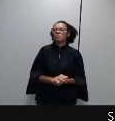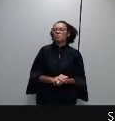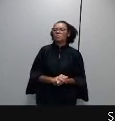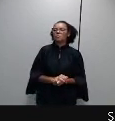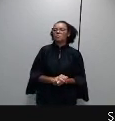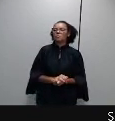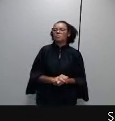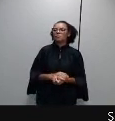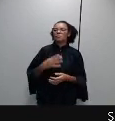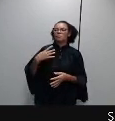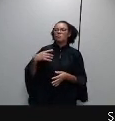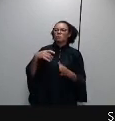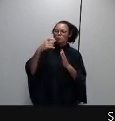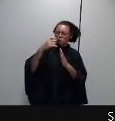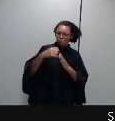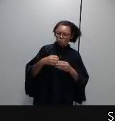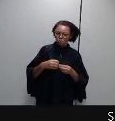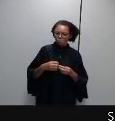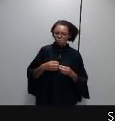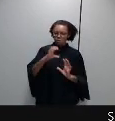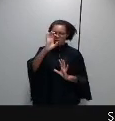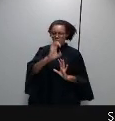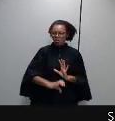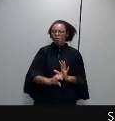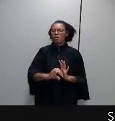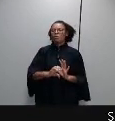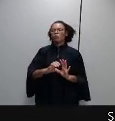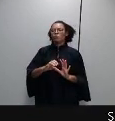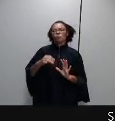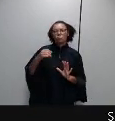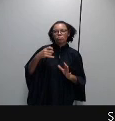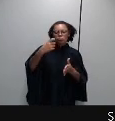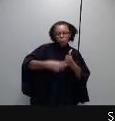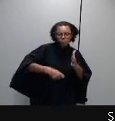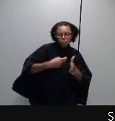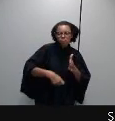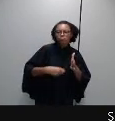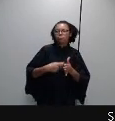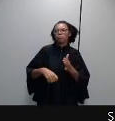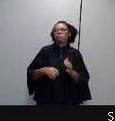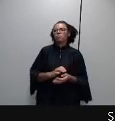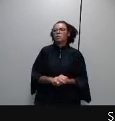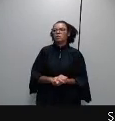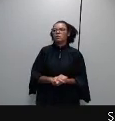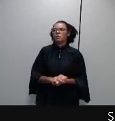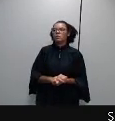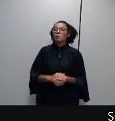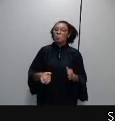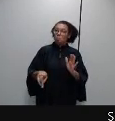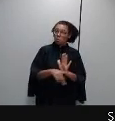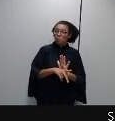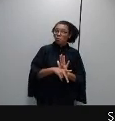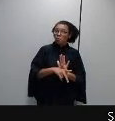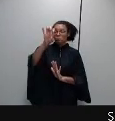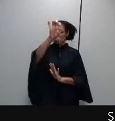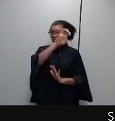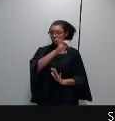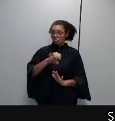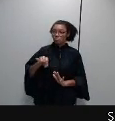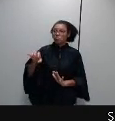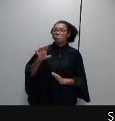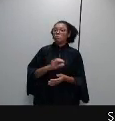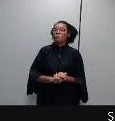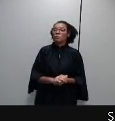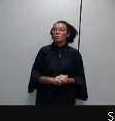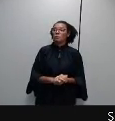e ela ela se insurge contra contra decisão e estadual finalizou no sentido